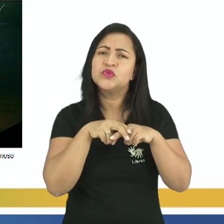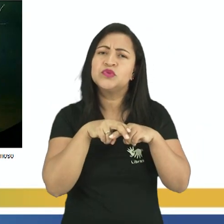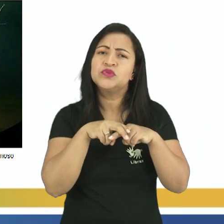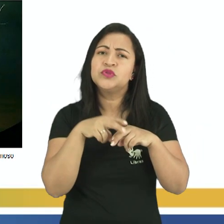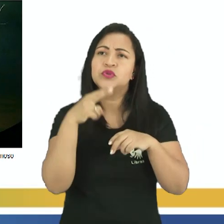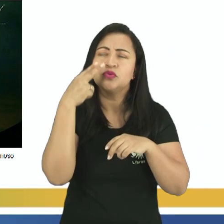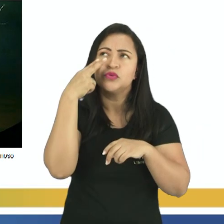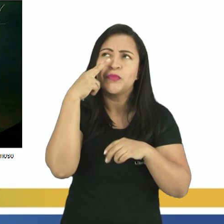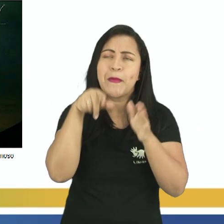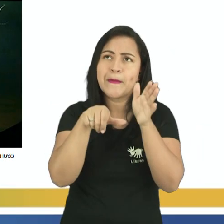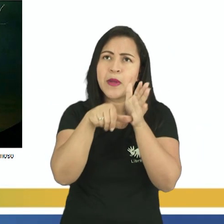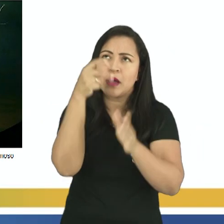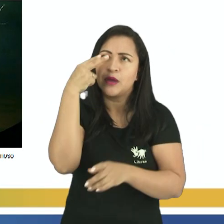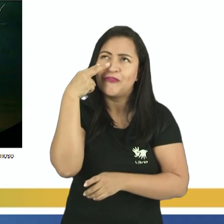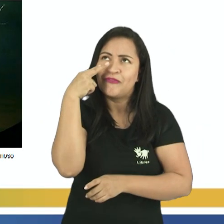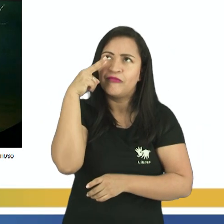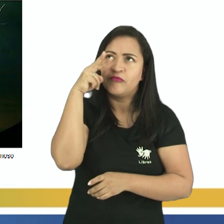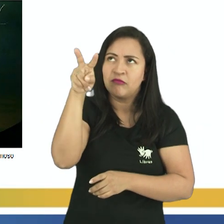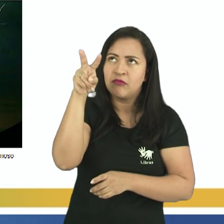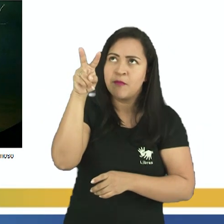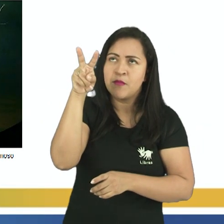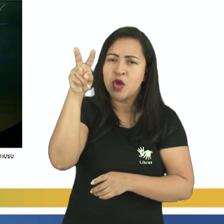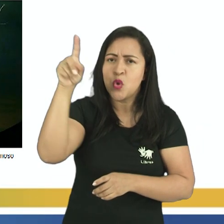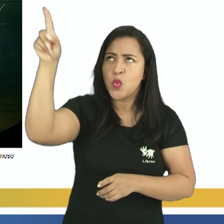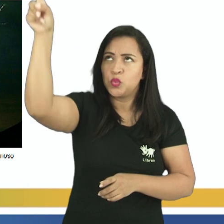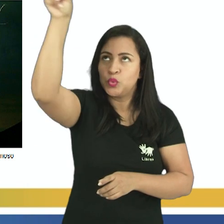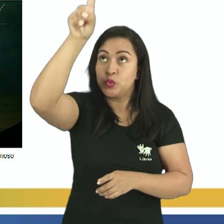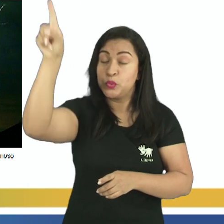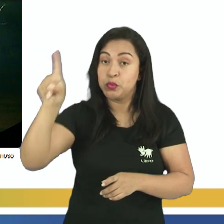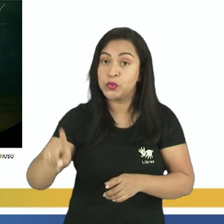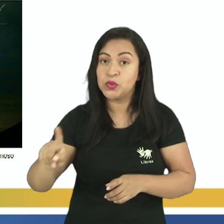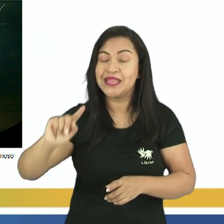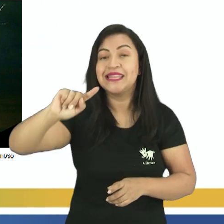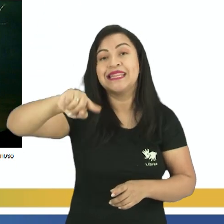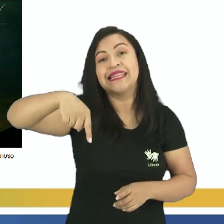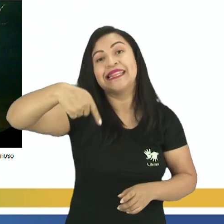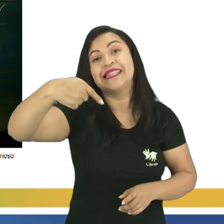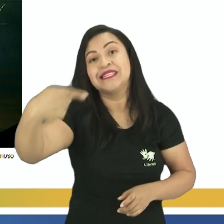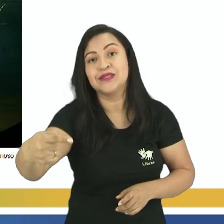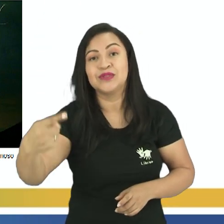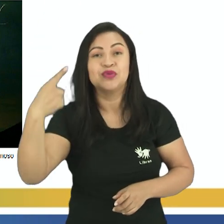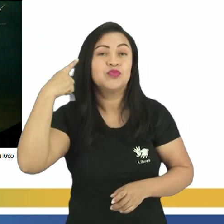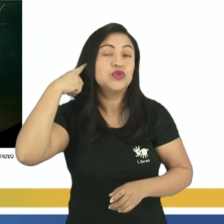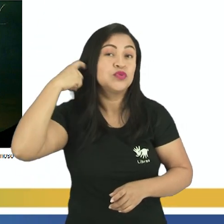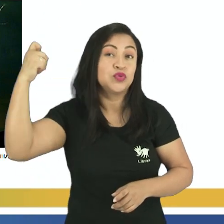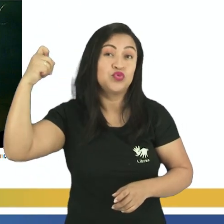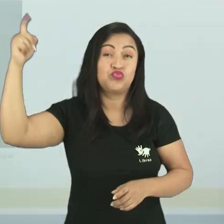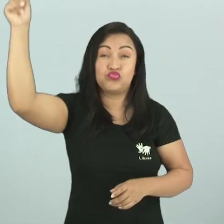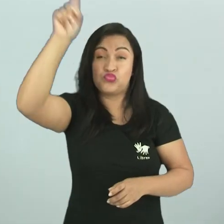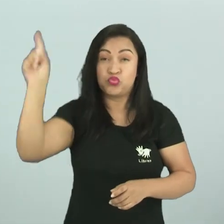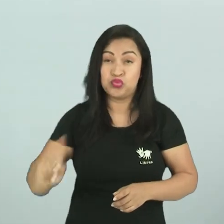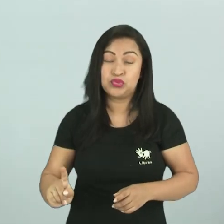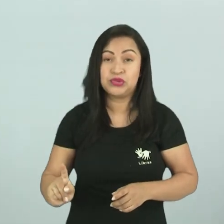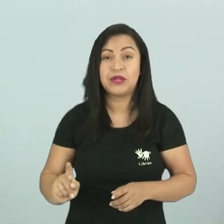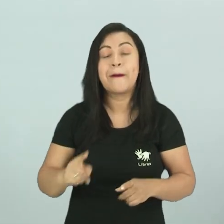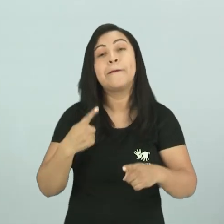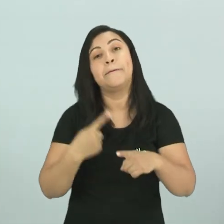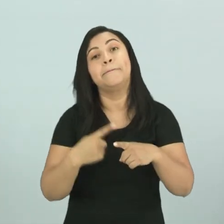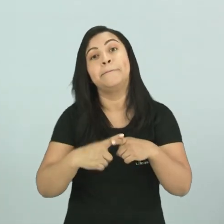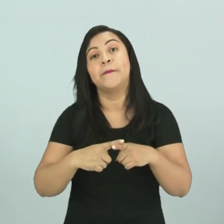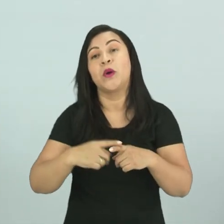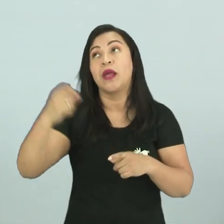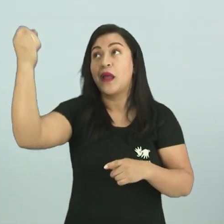vemos primeiro o relâmpago acontecendo, depois que nós escutamos o trovão, porque a luz ela tem